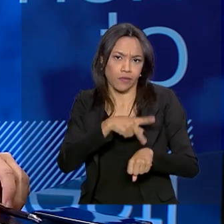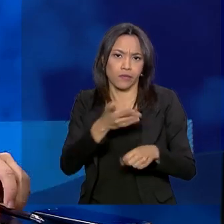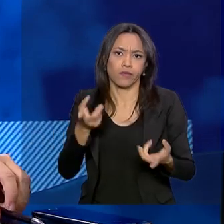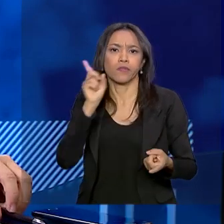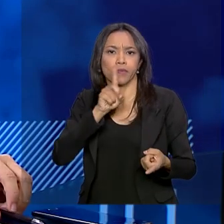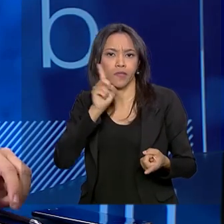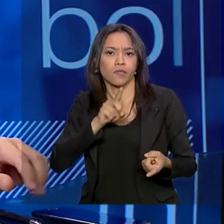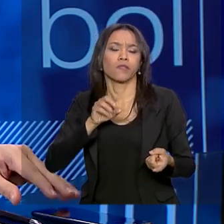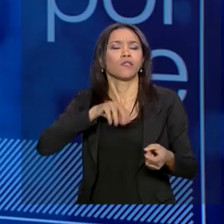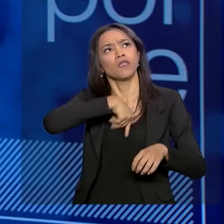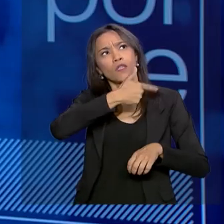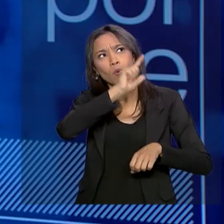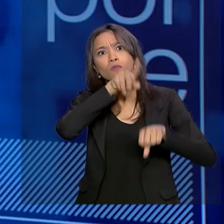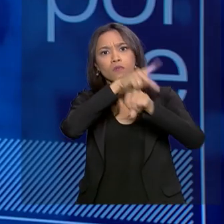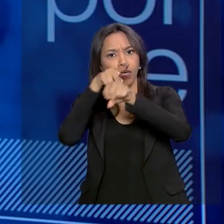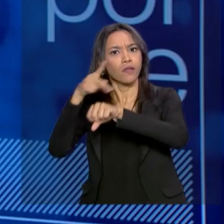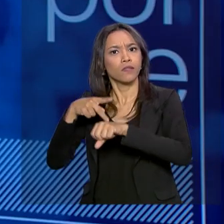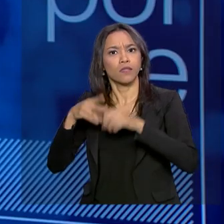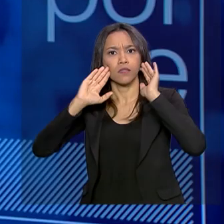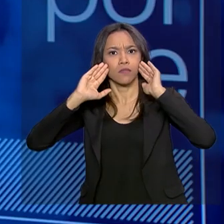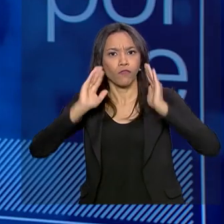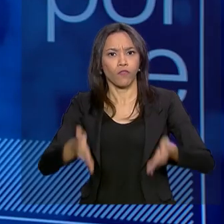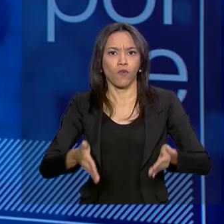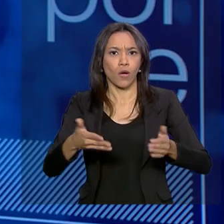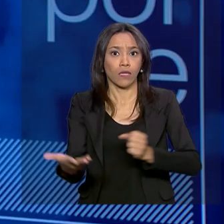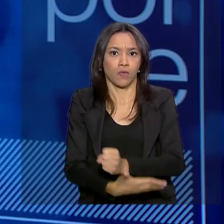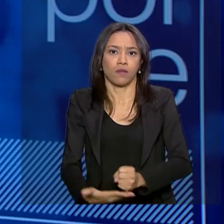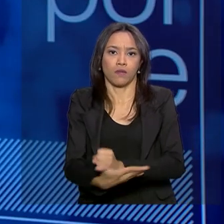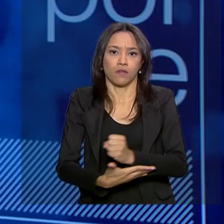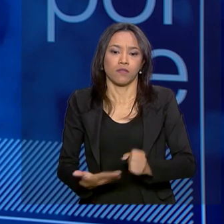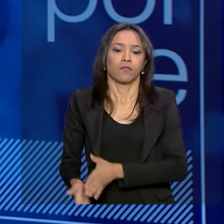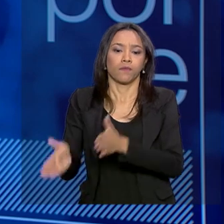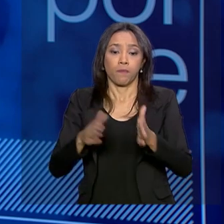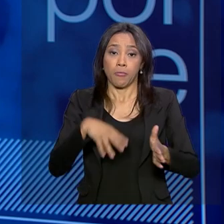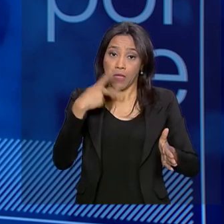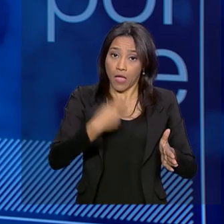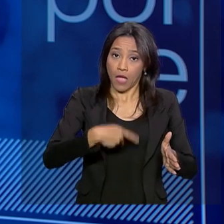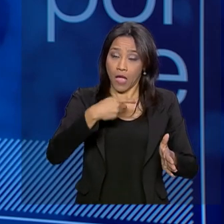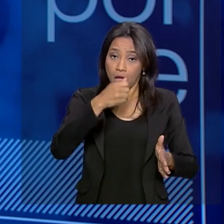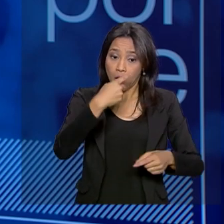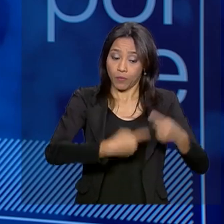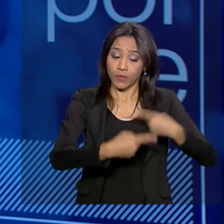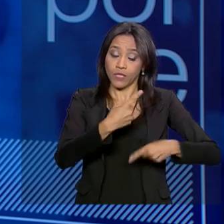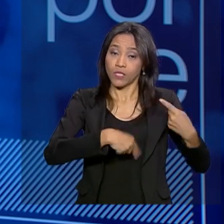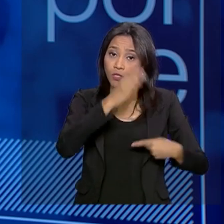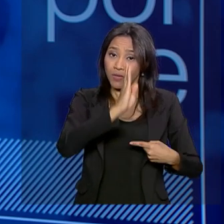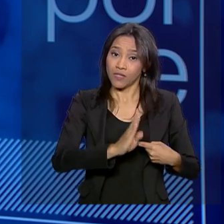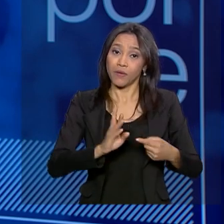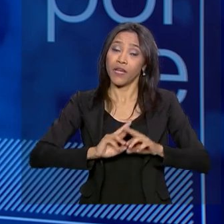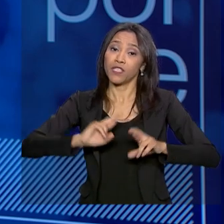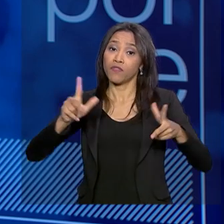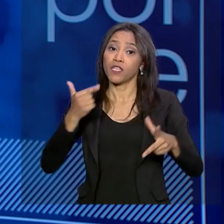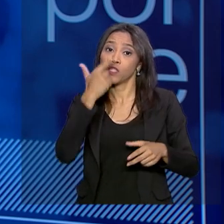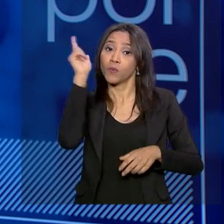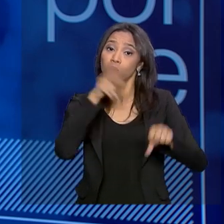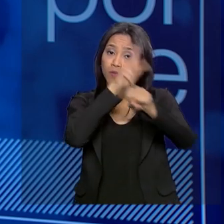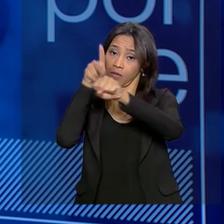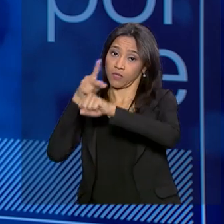outros países, não é isso, secretário? Isso, a nossa política é diferente de outros países, ela está muito centrada nos clubes. Os